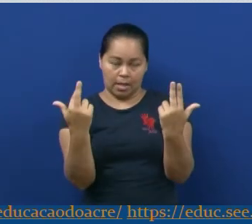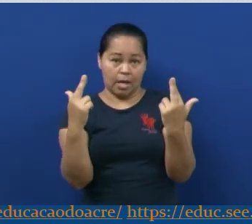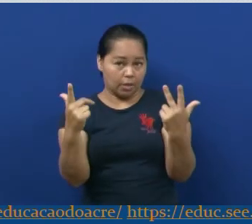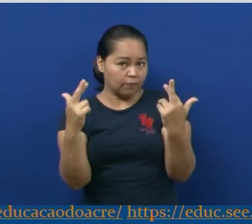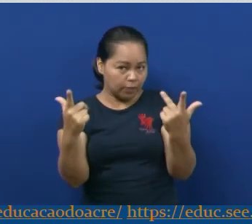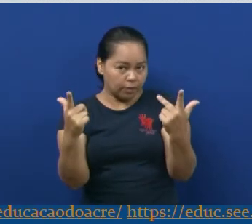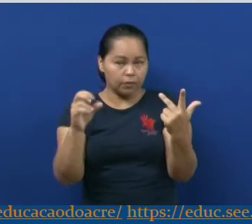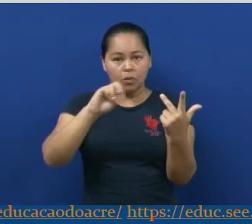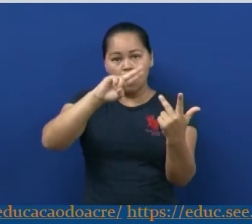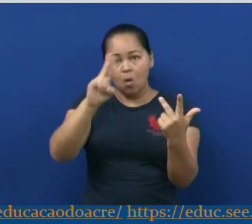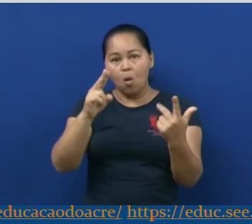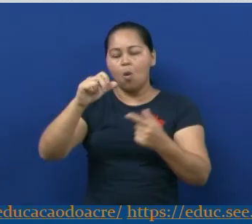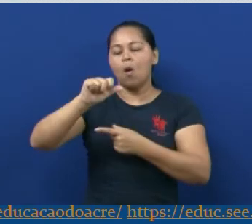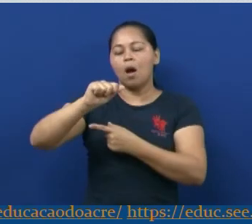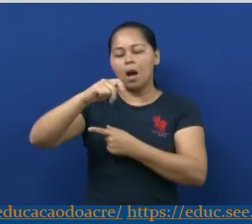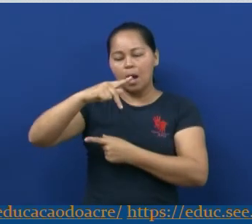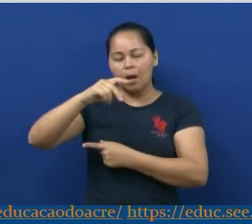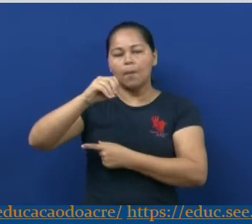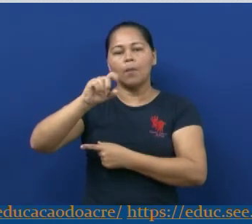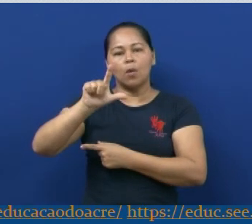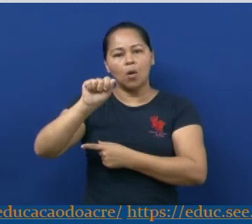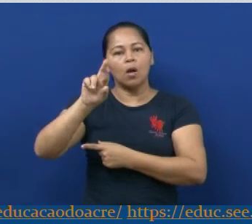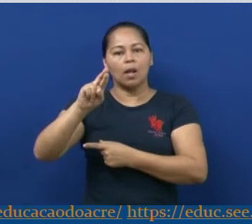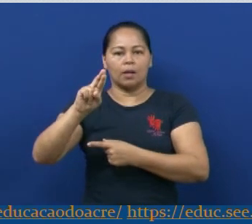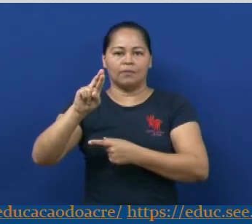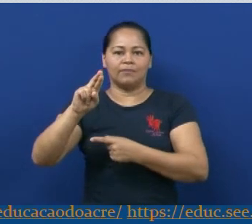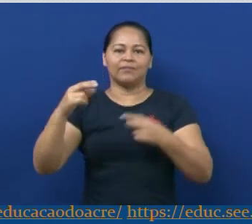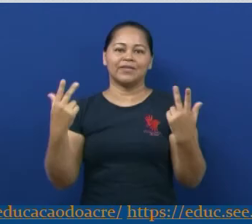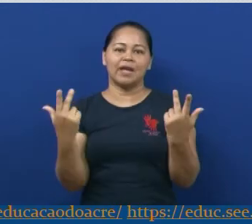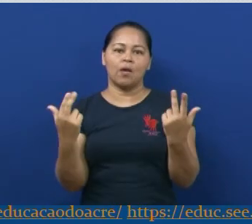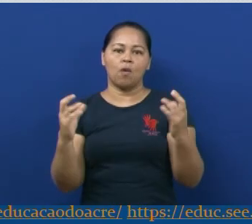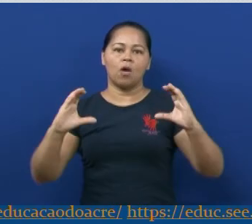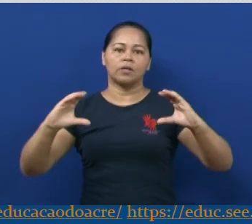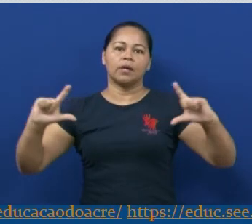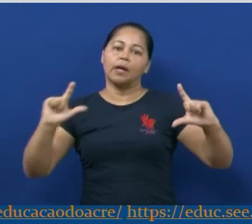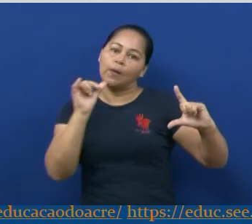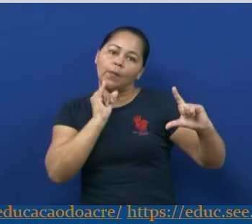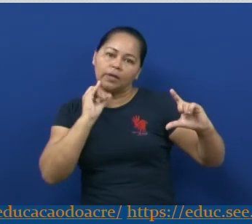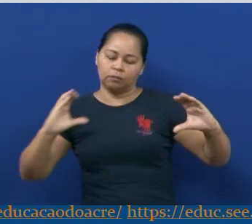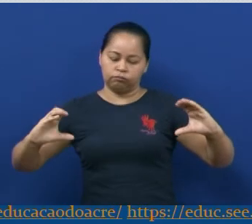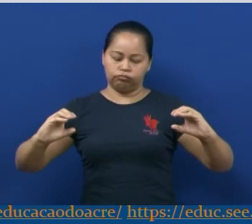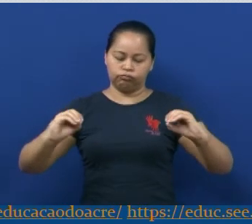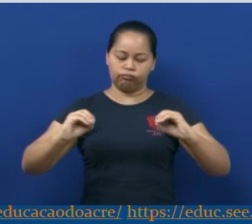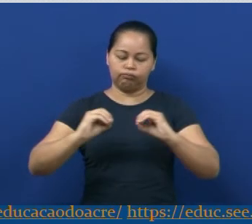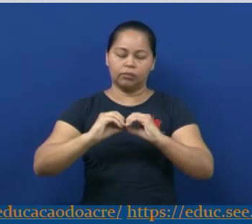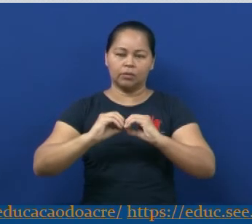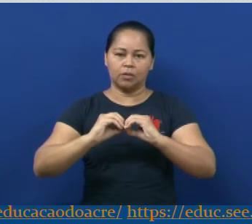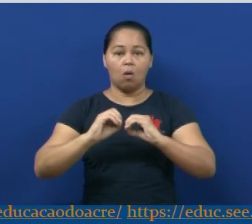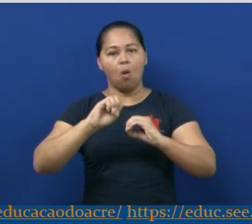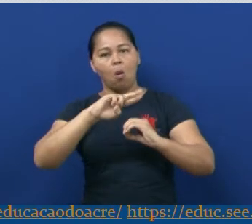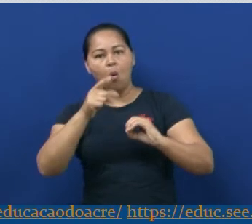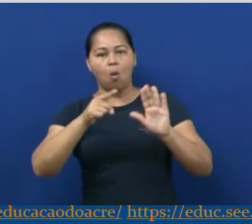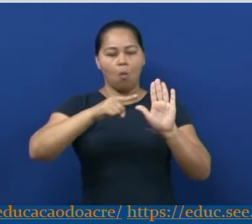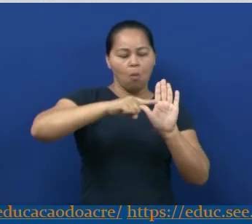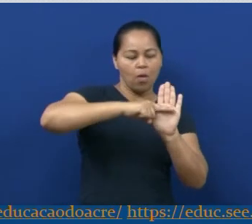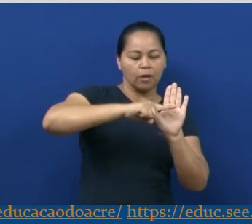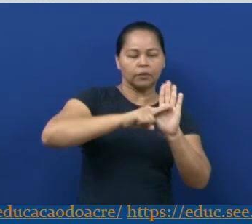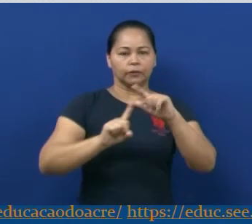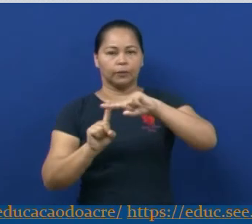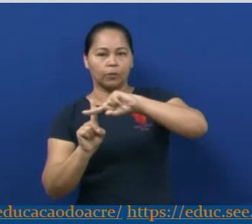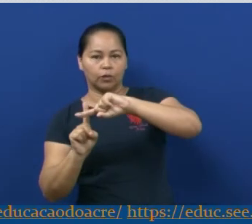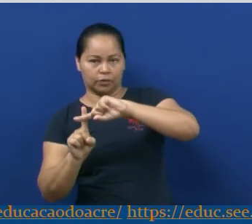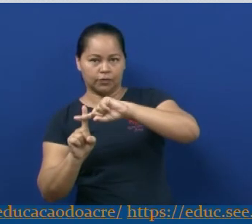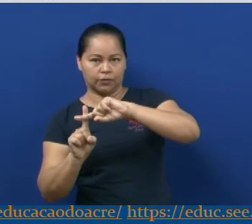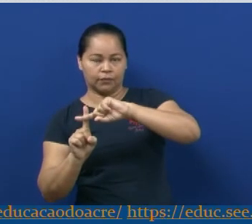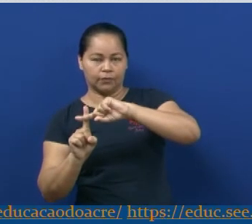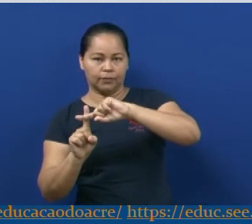molécula totalmente apolar ou se ela vai apresentar uma parte polar e uma parte apolar,